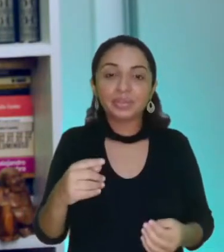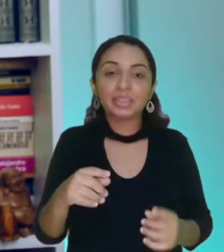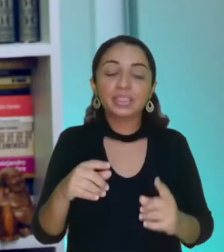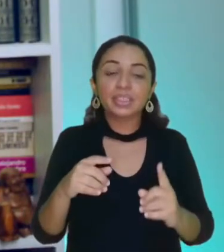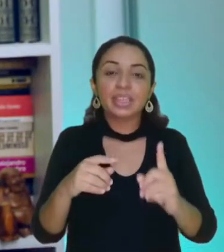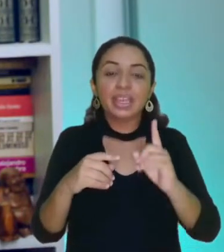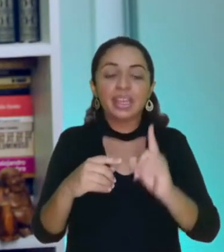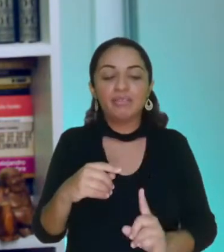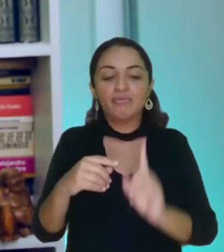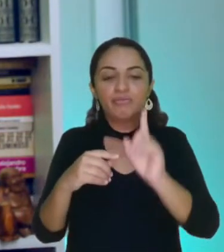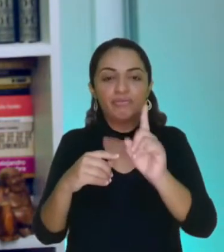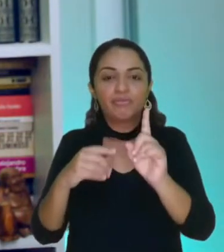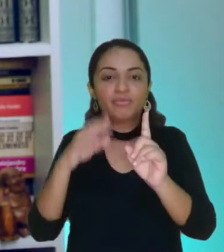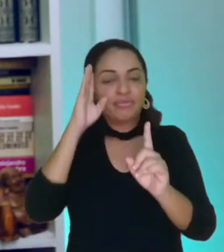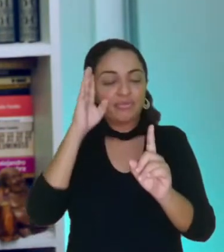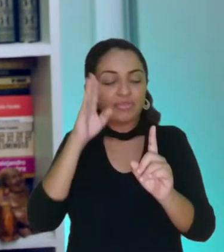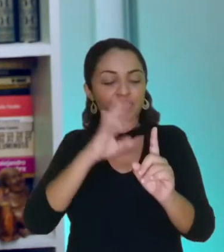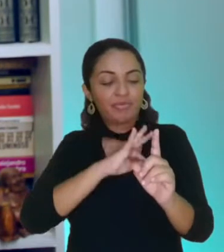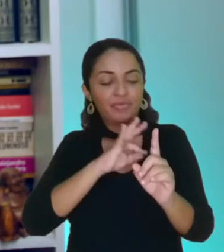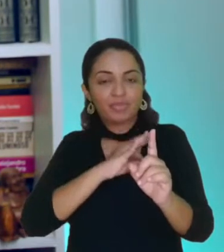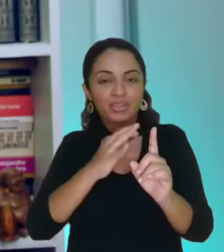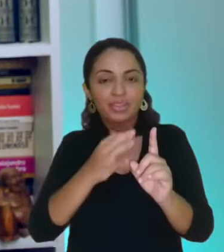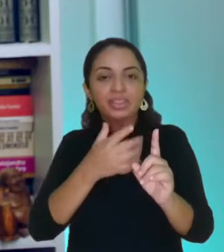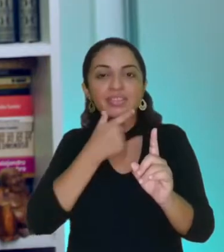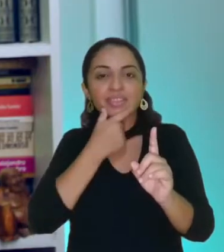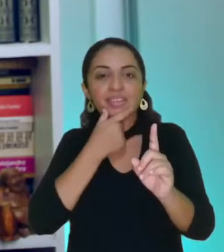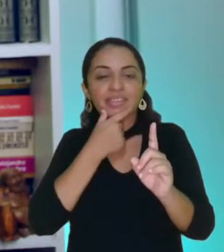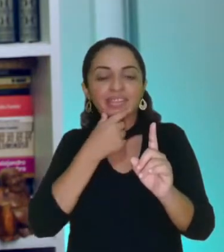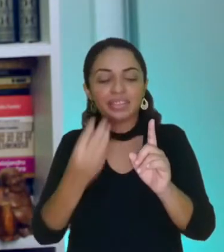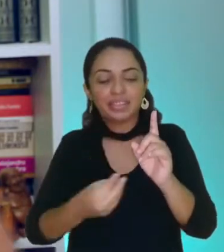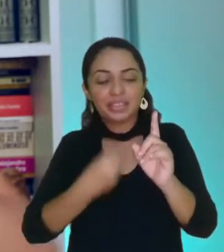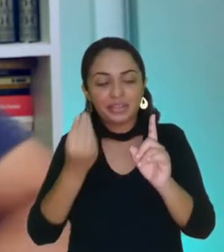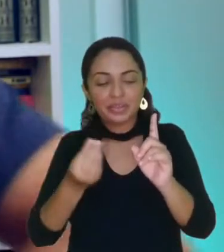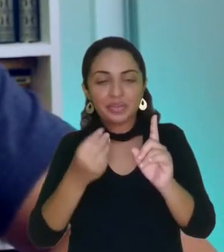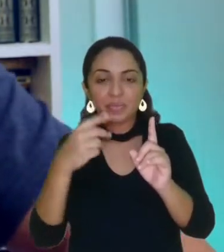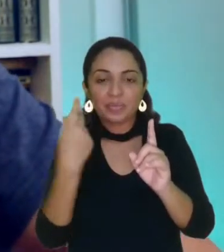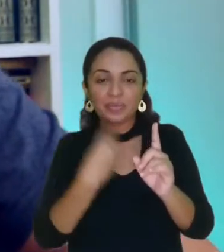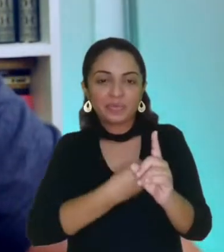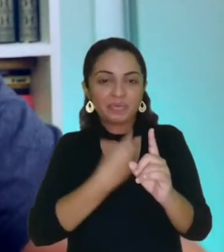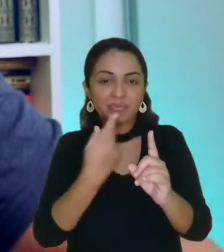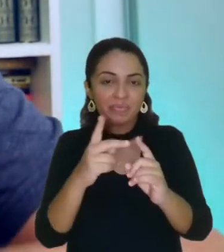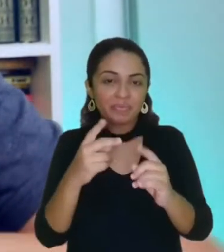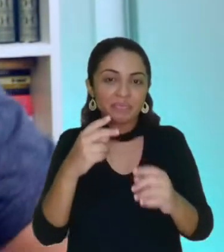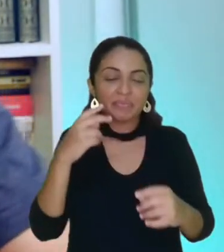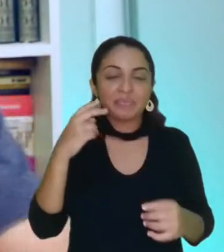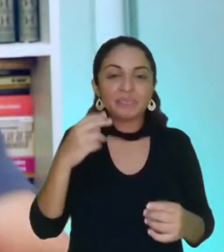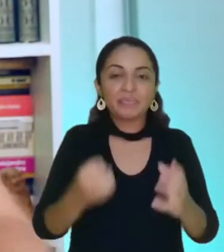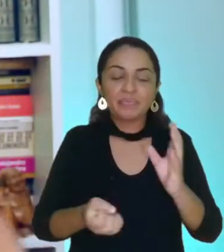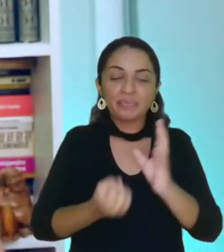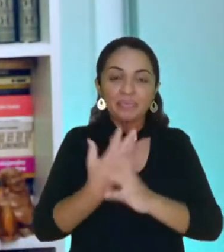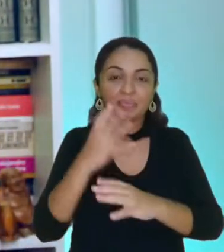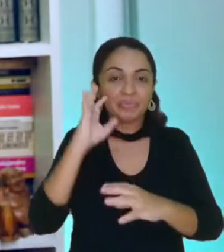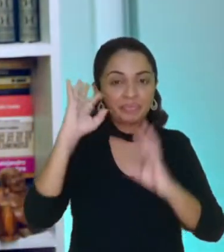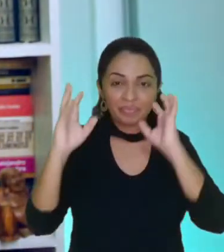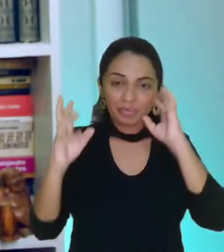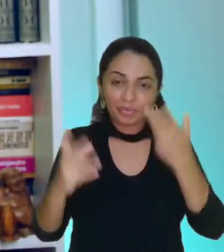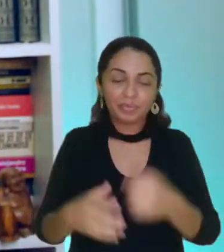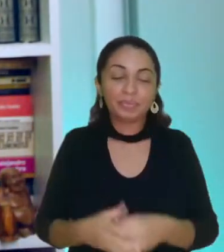superintendente da Força Policial Inglesa. Gostei dessa capa também. Vamos lá, deixando a pilha grande